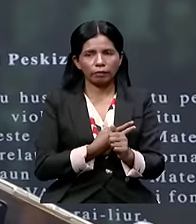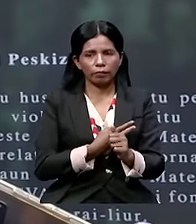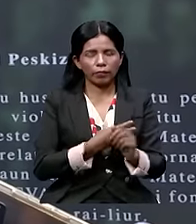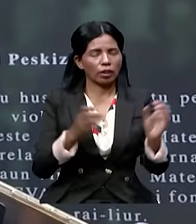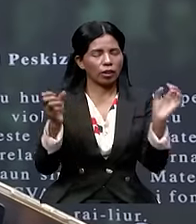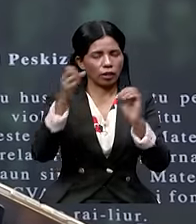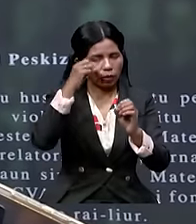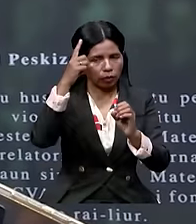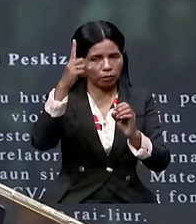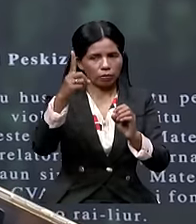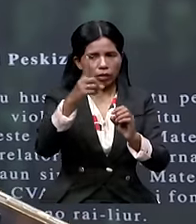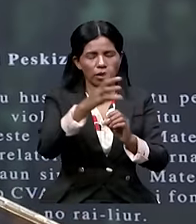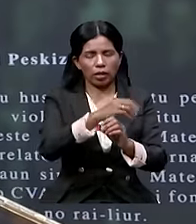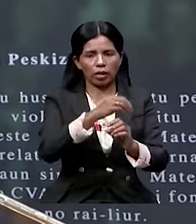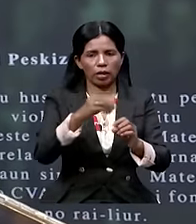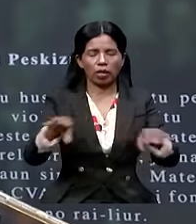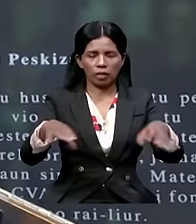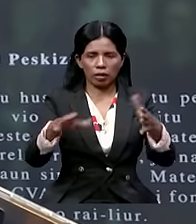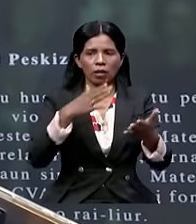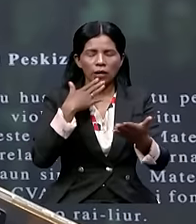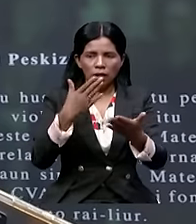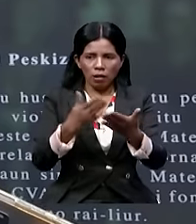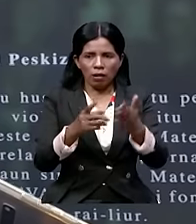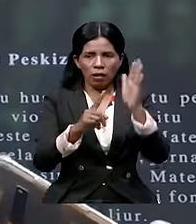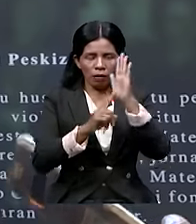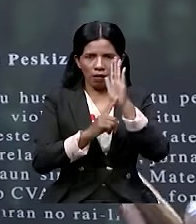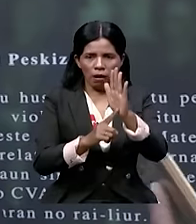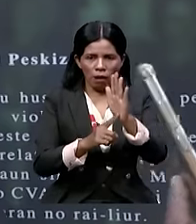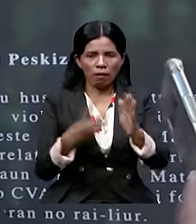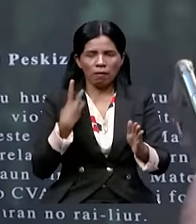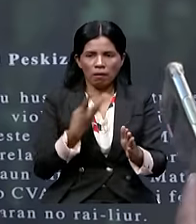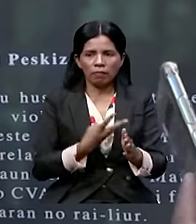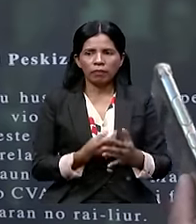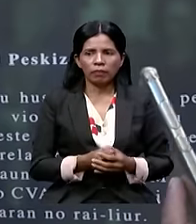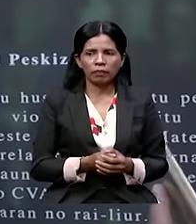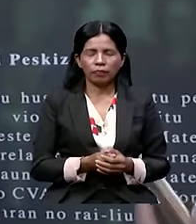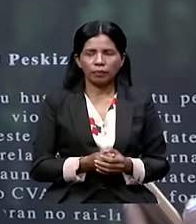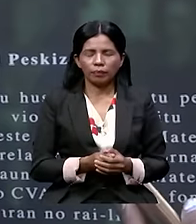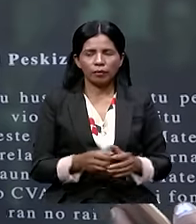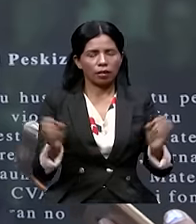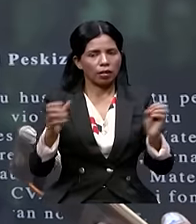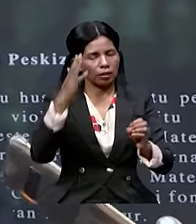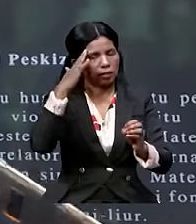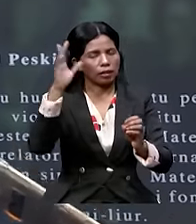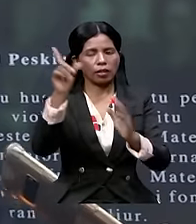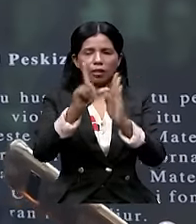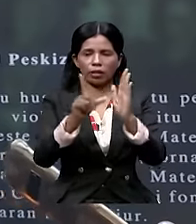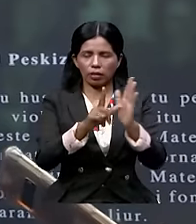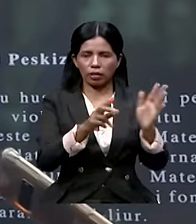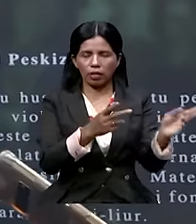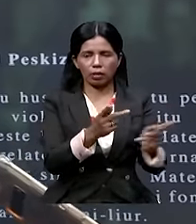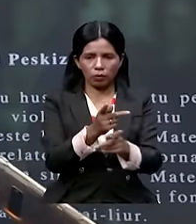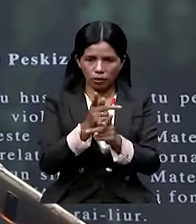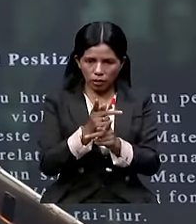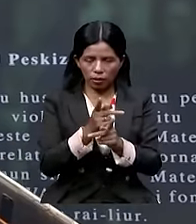compreende, código profissional, né? Que sair de matadala, vai ter atuação, né? Lá tem lei, né? Que protege cidadão,